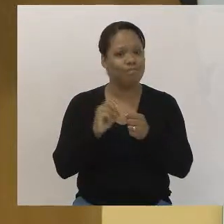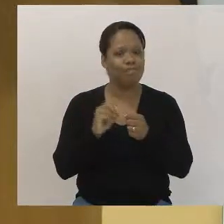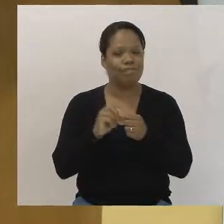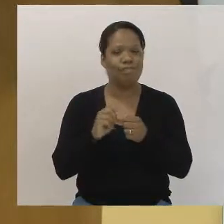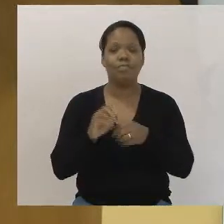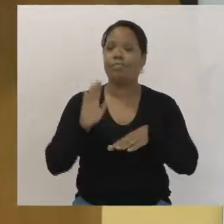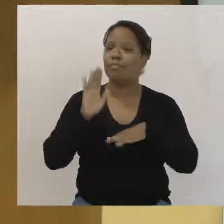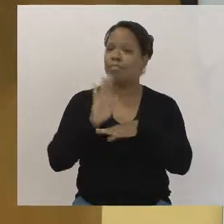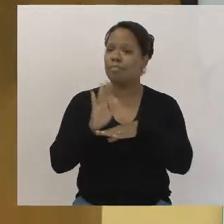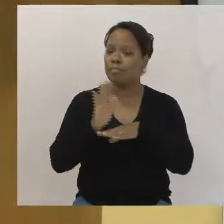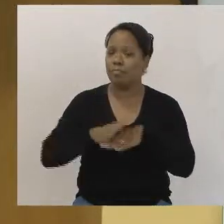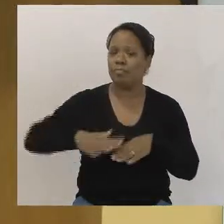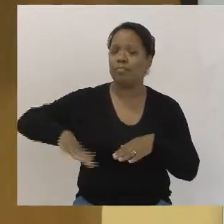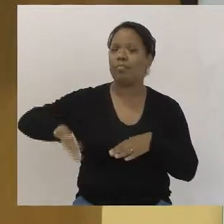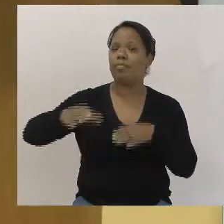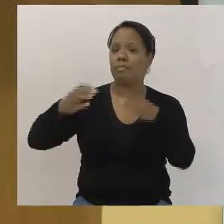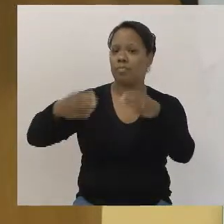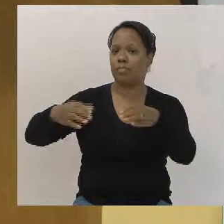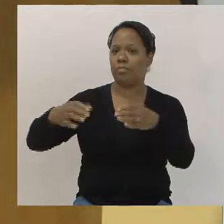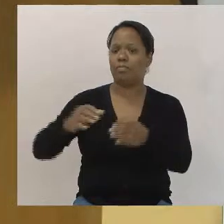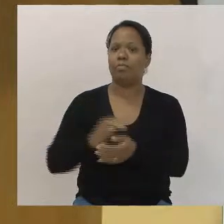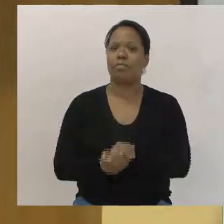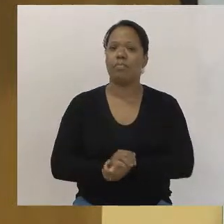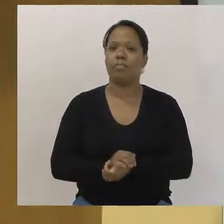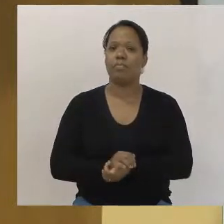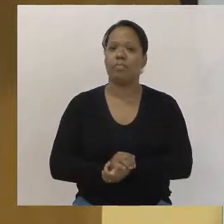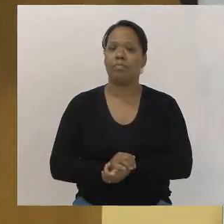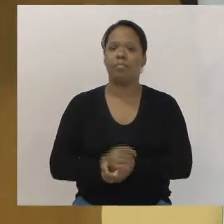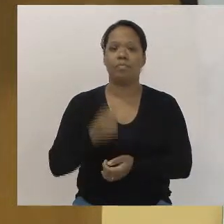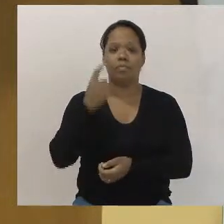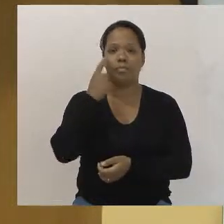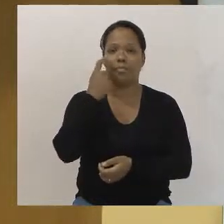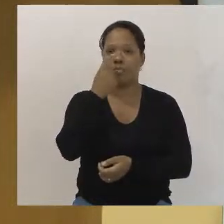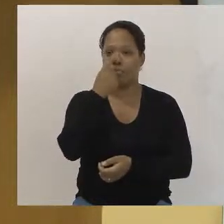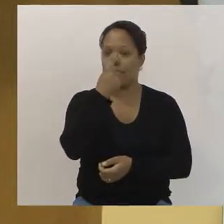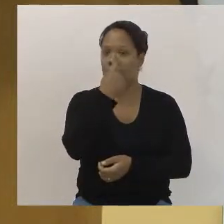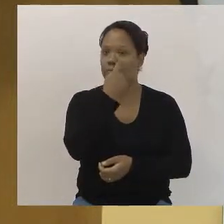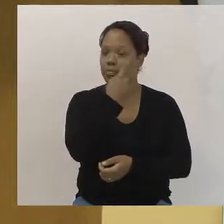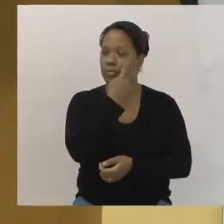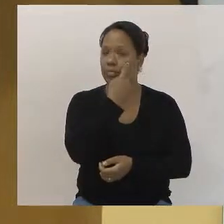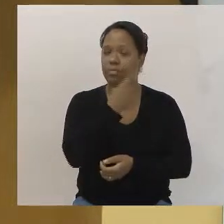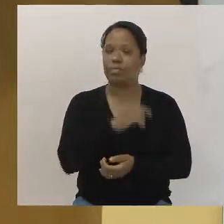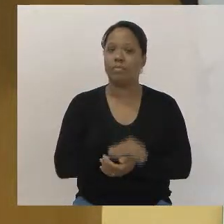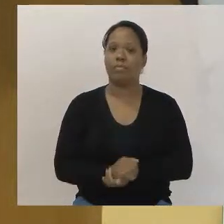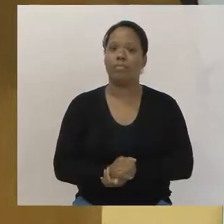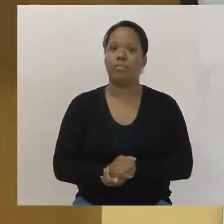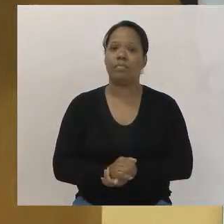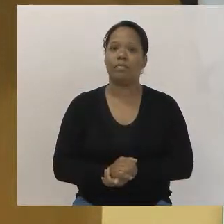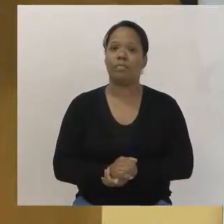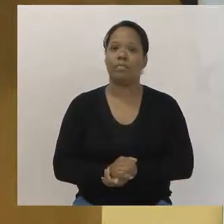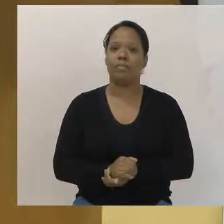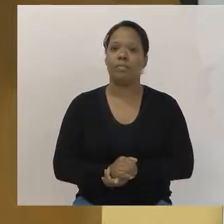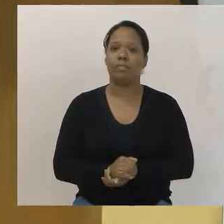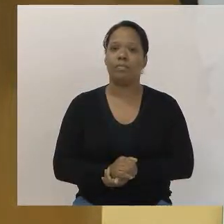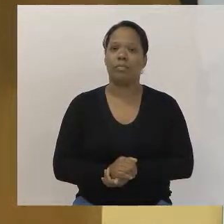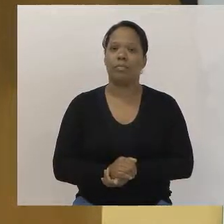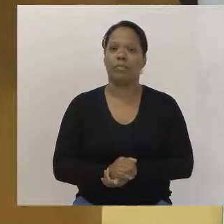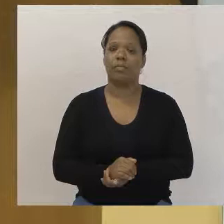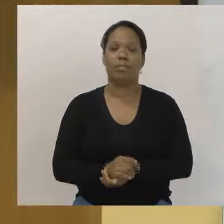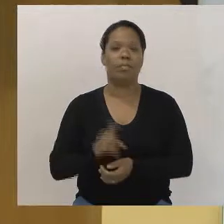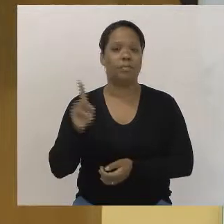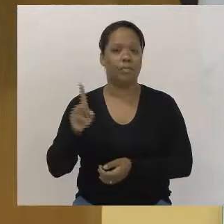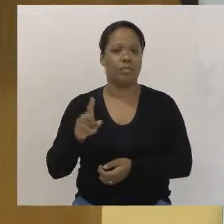um distrito é um distrito do pai que minha lua nesse distrito para que belo existe